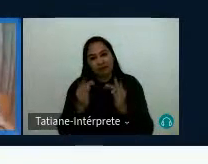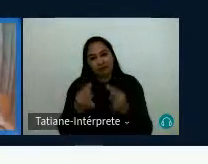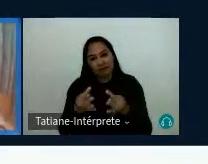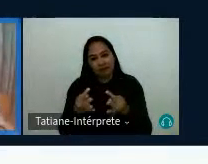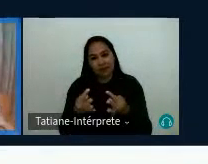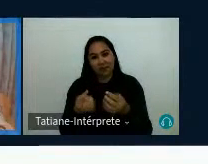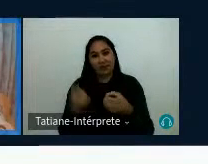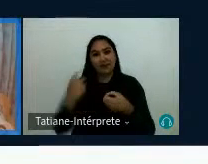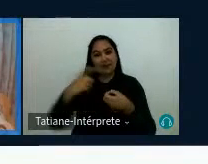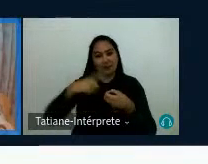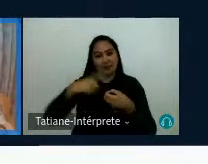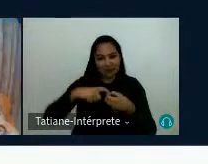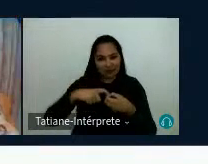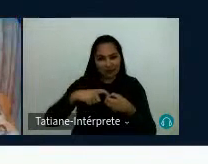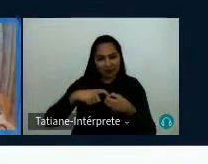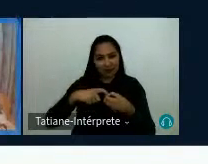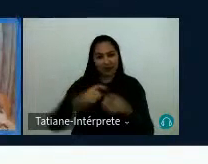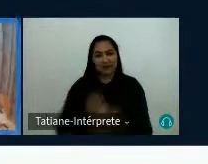voltamos.